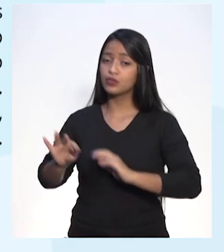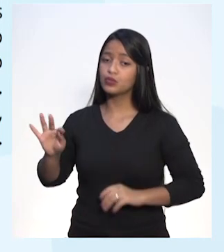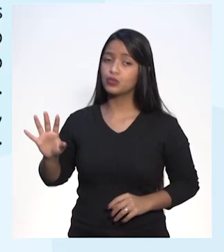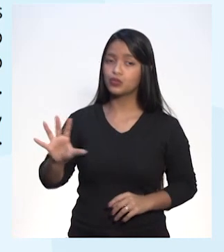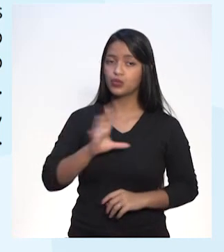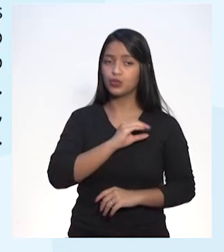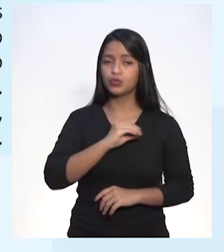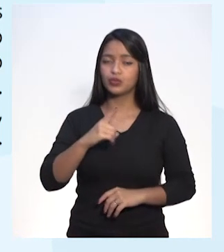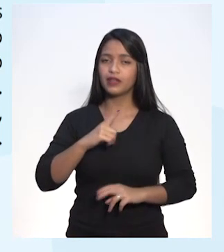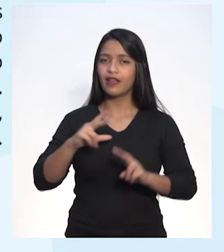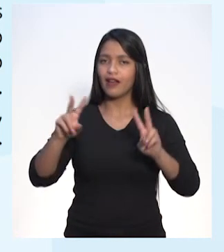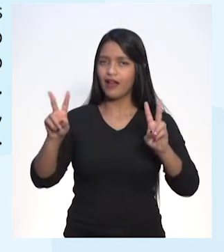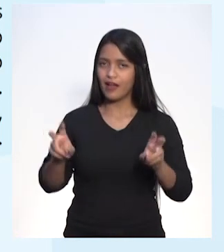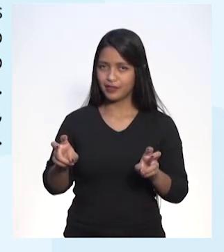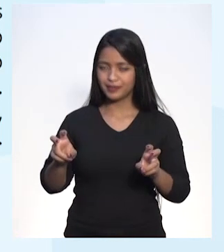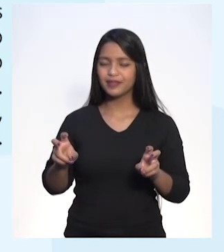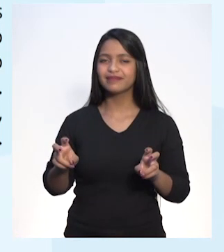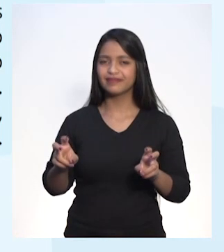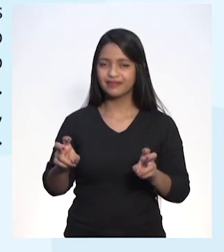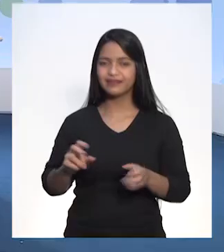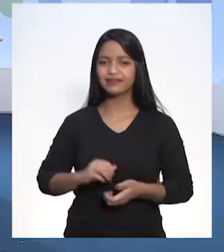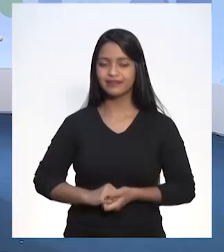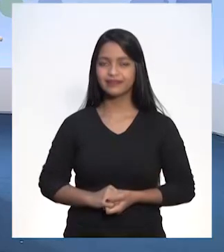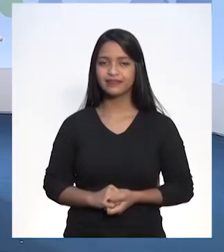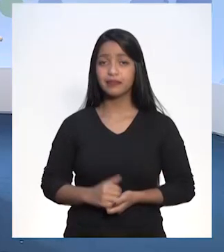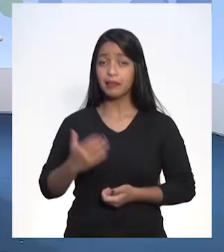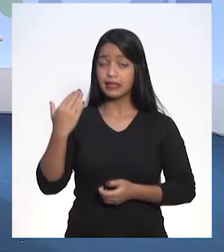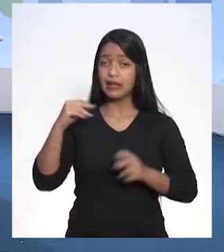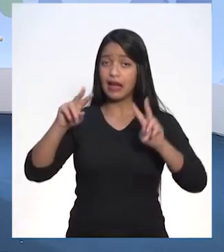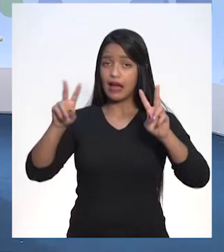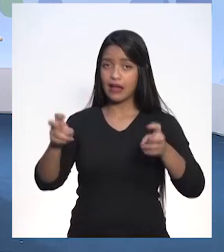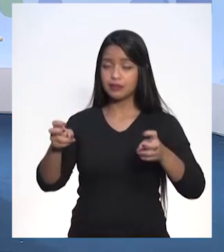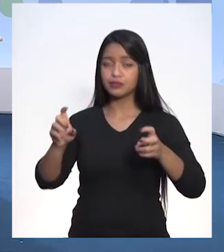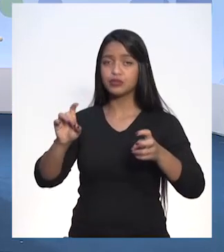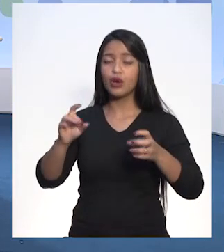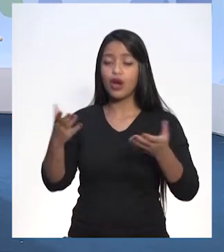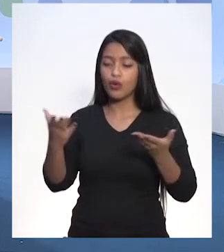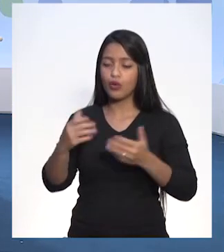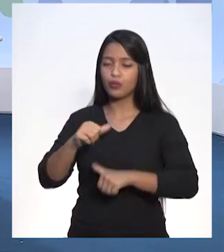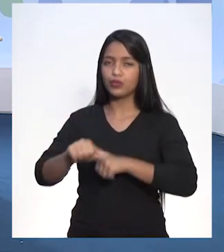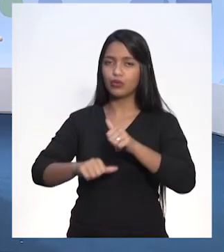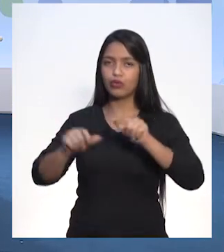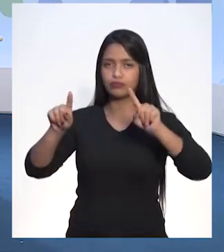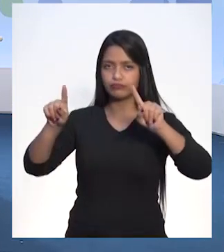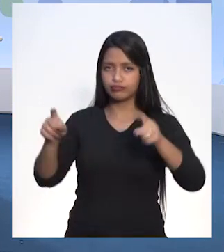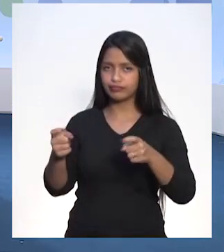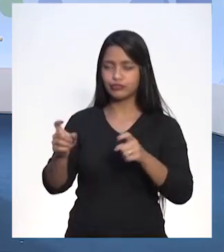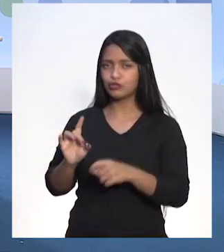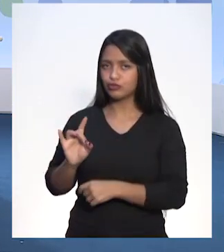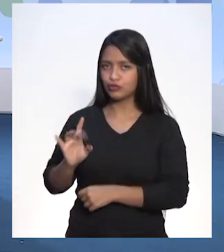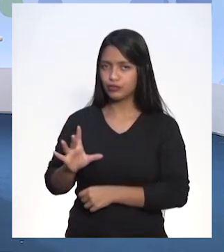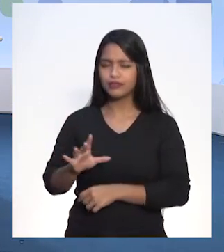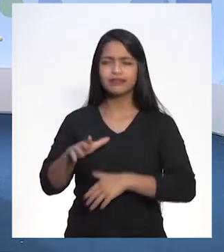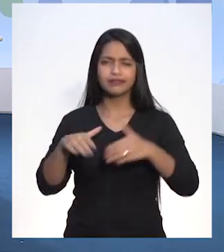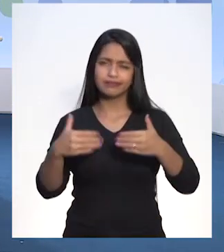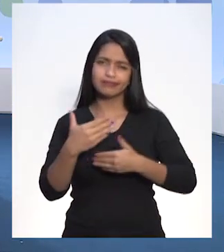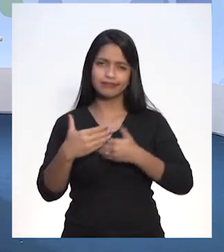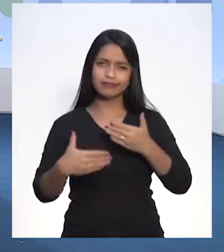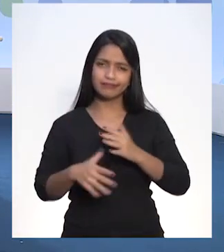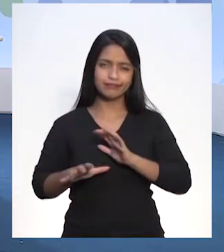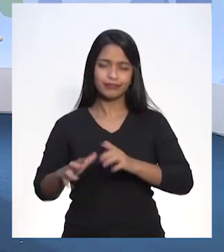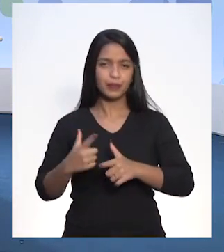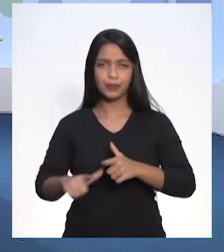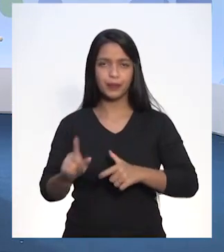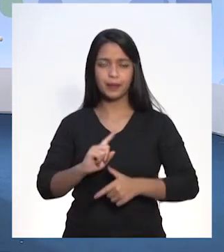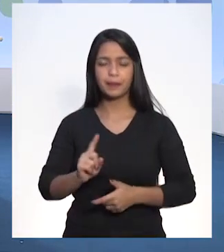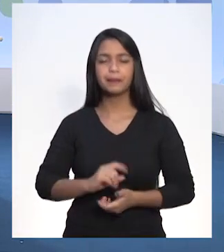discurso indireto e temos o discurso direto. Vou voltar aqui rapidinho, ó. A aluna Thalita da Pro Helenilda colocou. Colocou? Discurso, é.